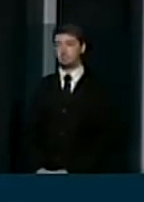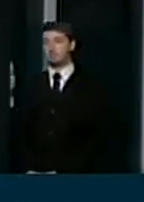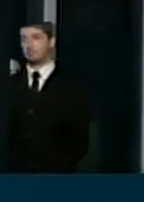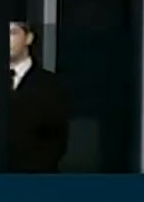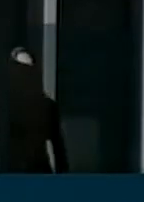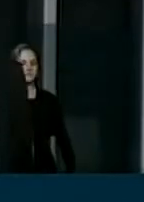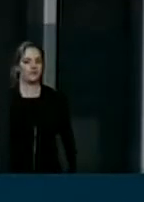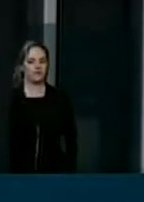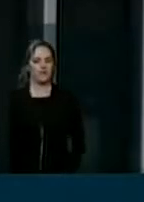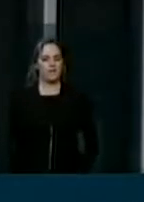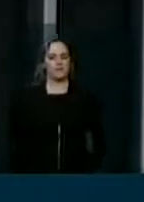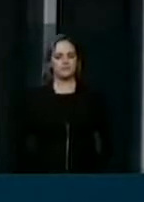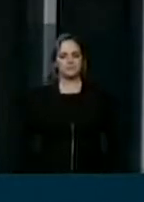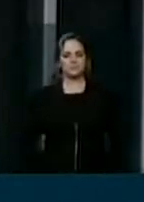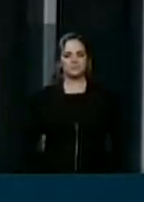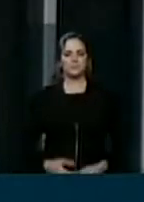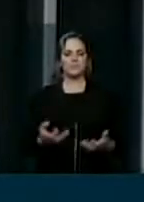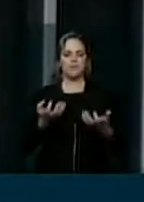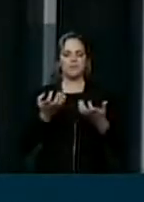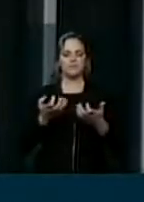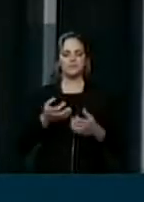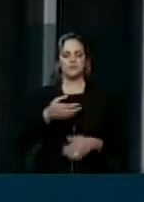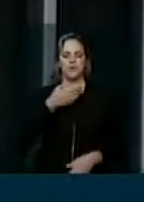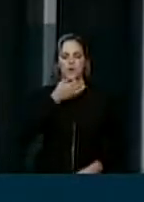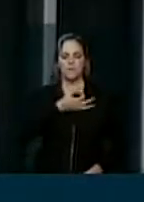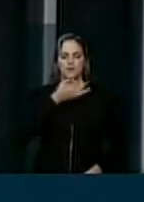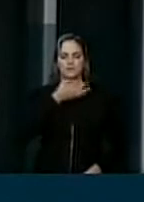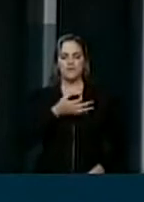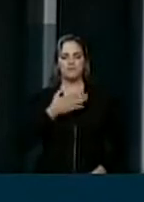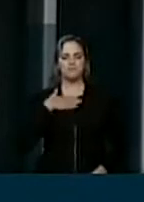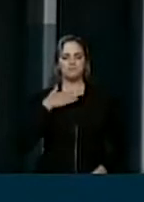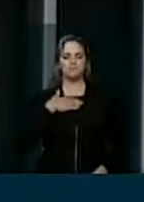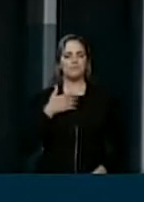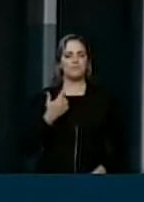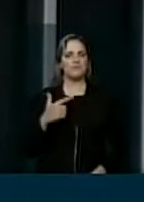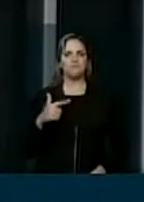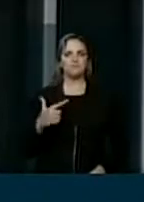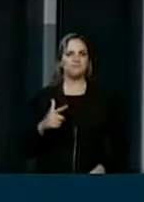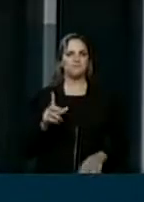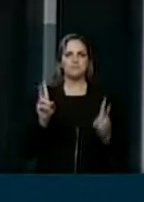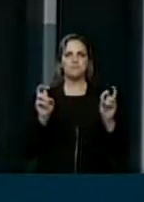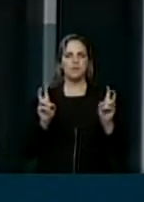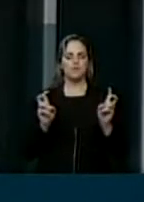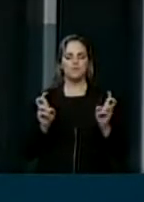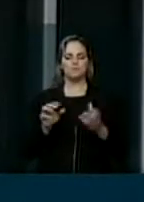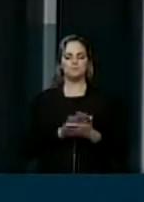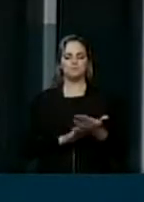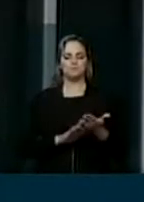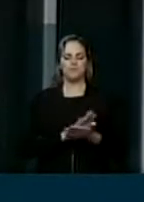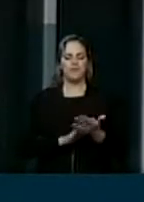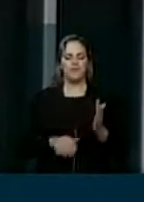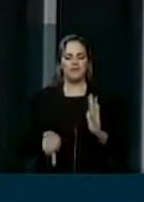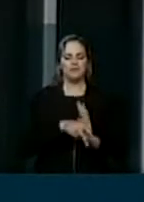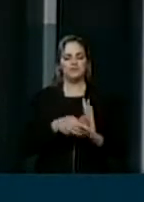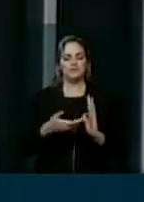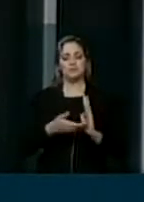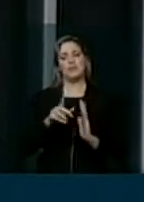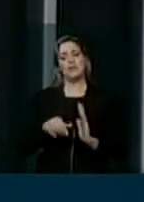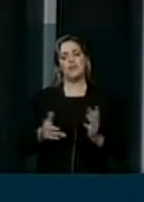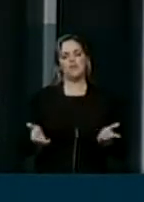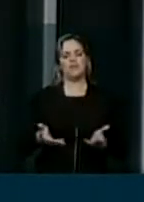preparada como nenhum outro estado nessa questão portuária, e daqui a pouco nós vamos ficar com os nossos portos ociosos.